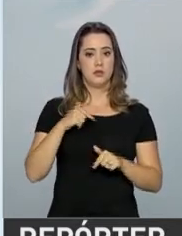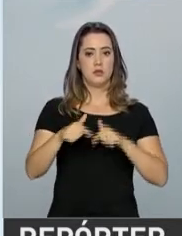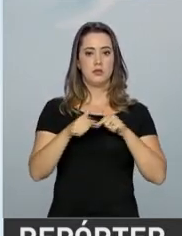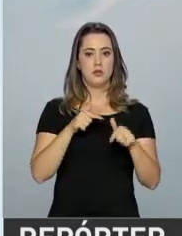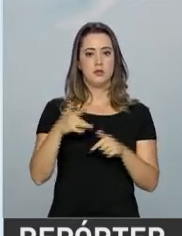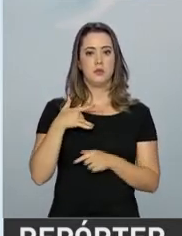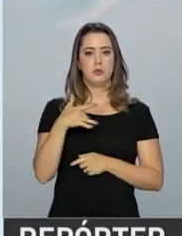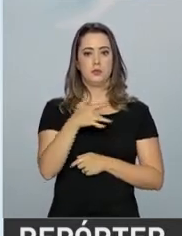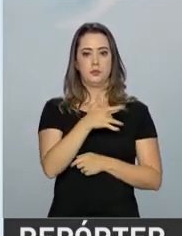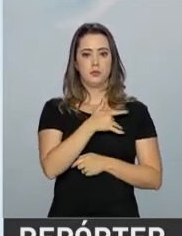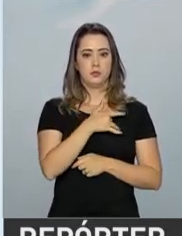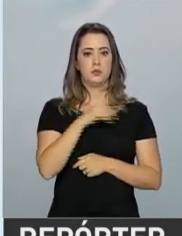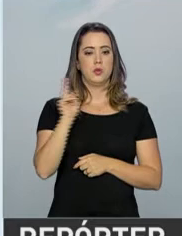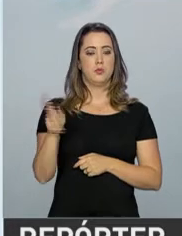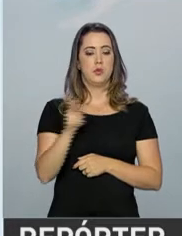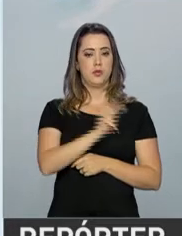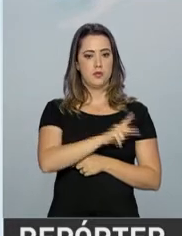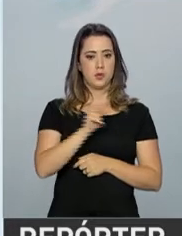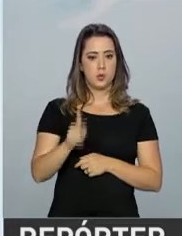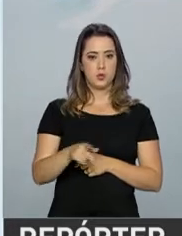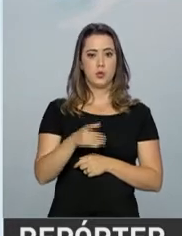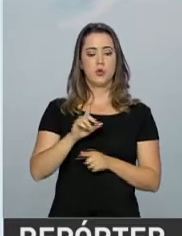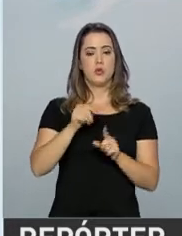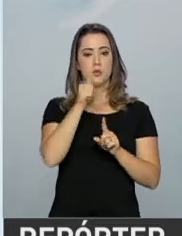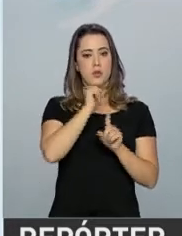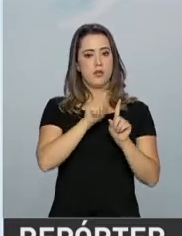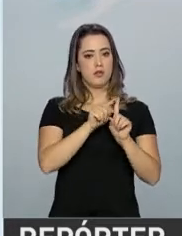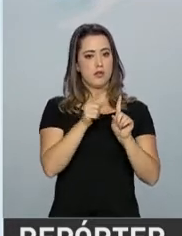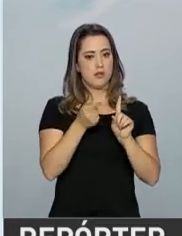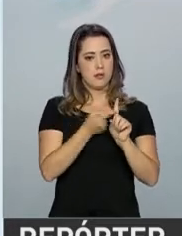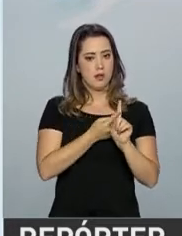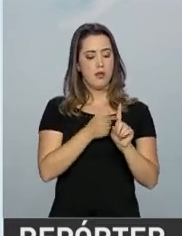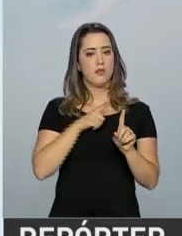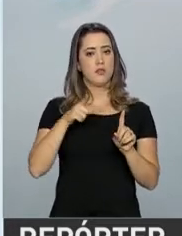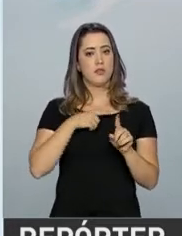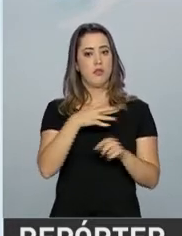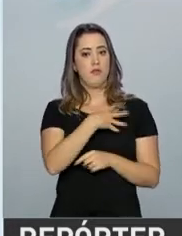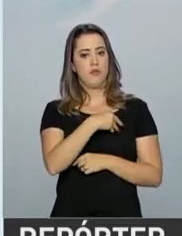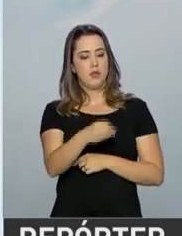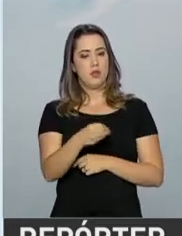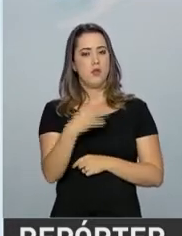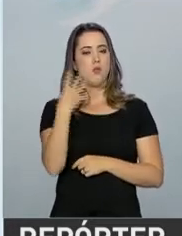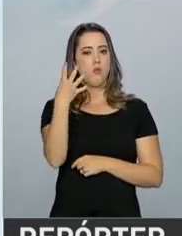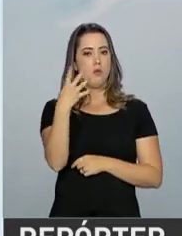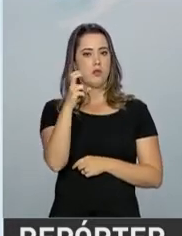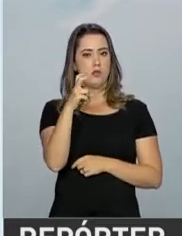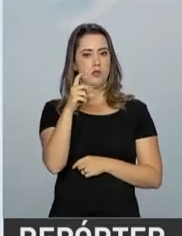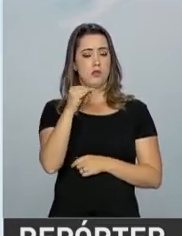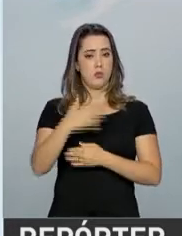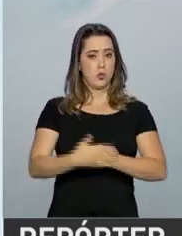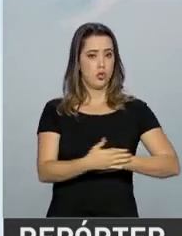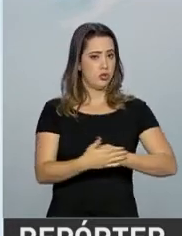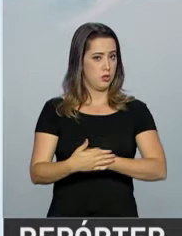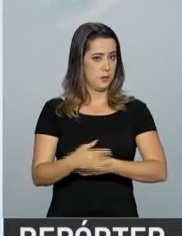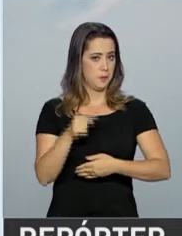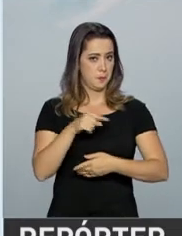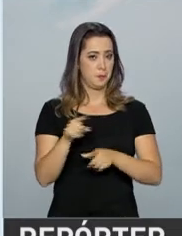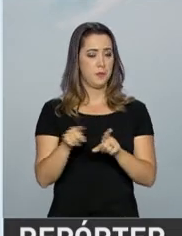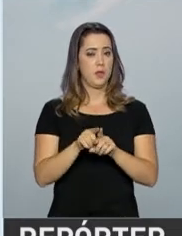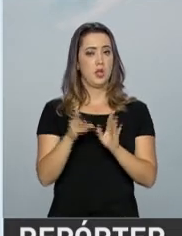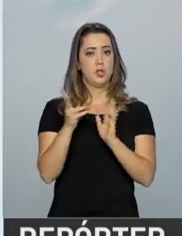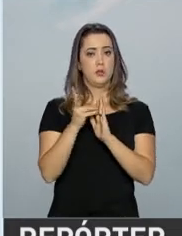de saúde professores gestantes mulheres que tiveram filho até 45 dias